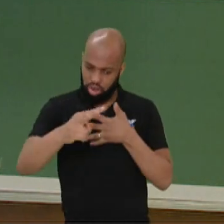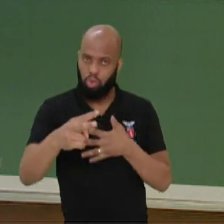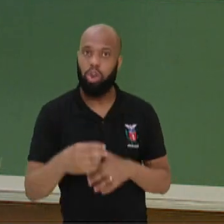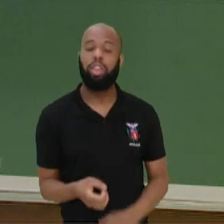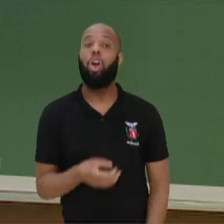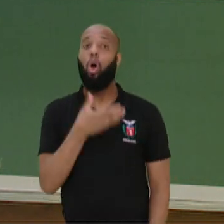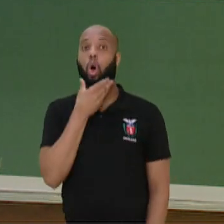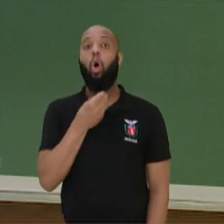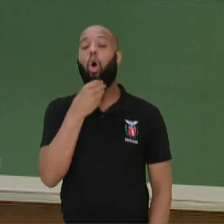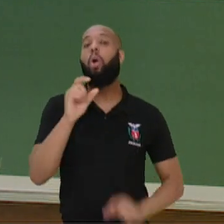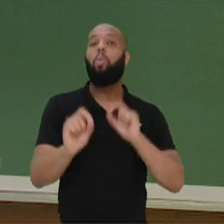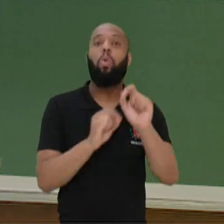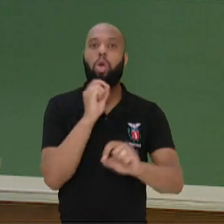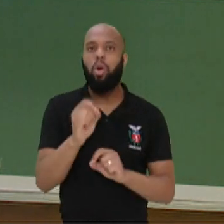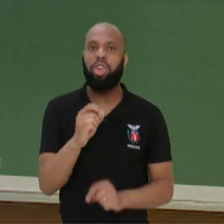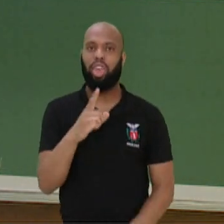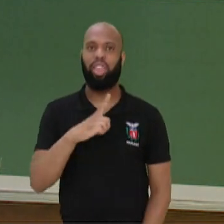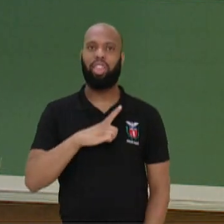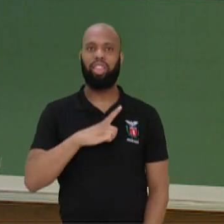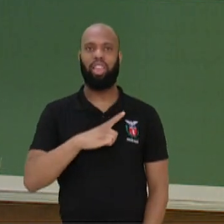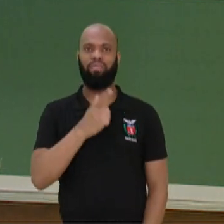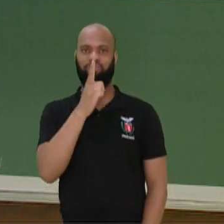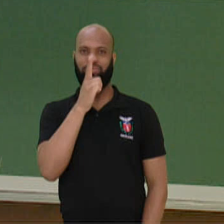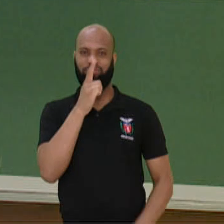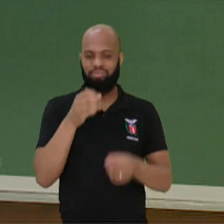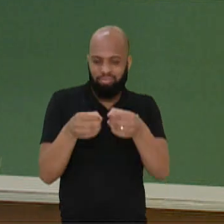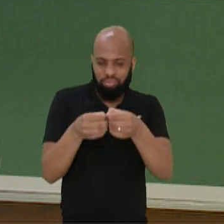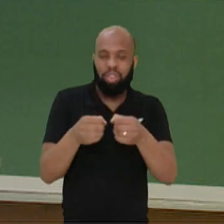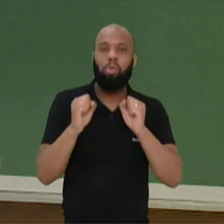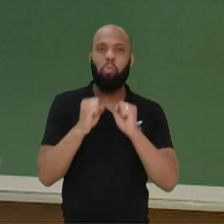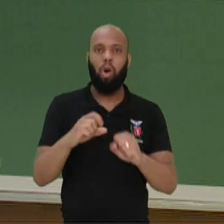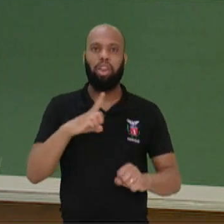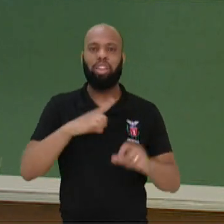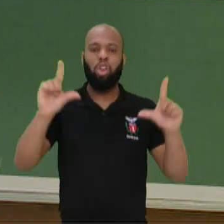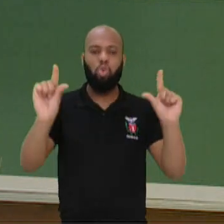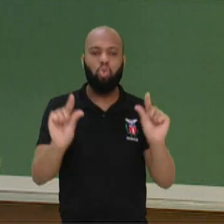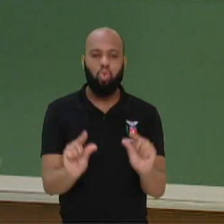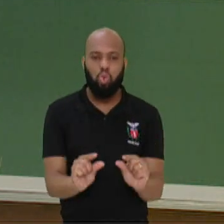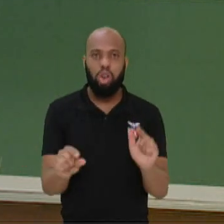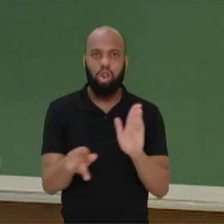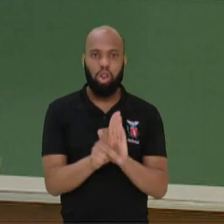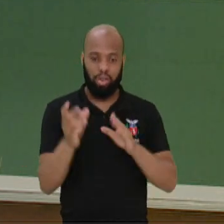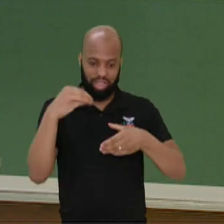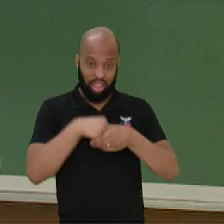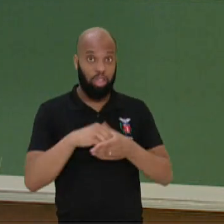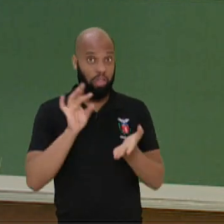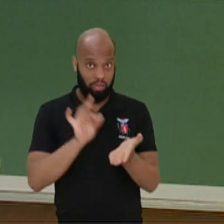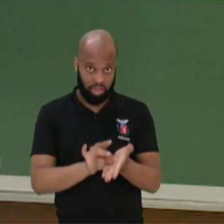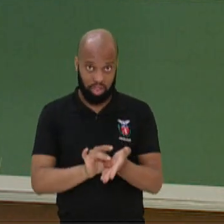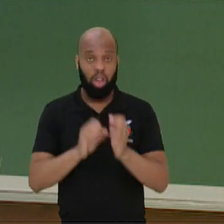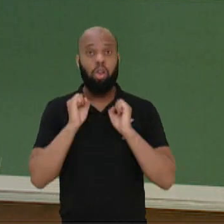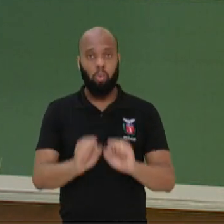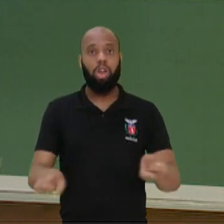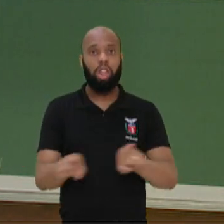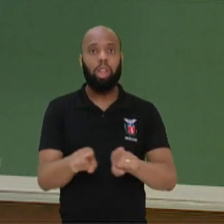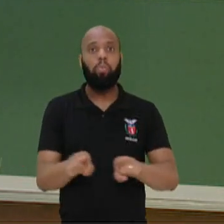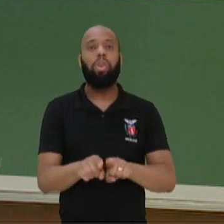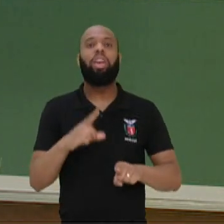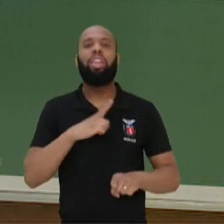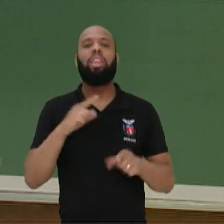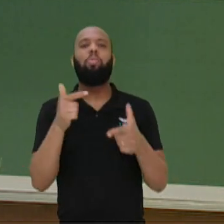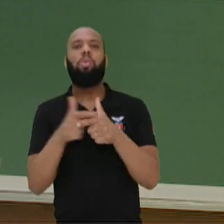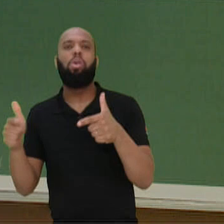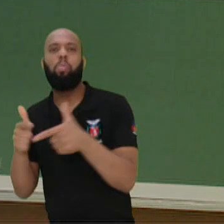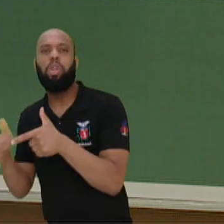reprodutor masculino. Desequilíbrio hormonal com redução dos níveis de testosterona endógena, podendo provocar a